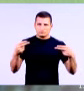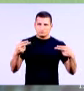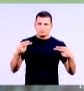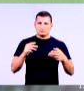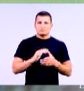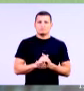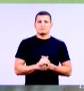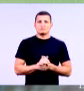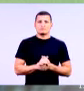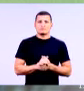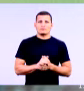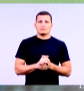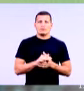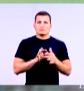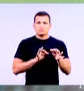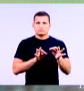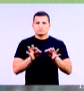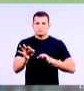arquiteturas,